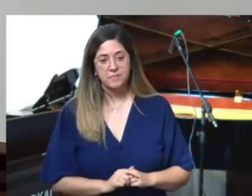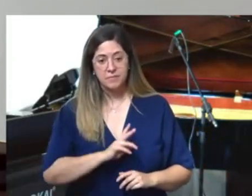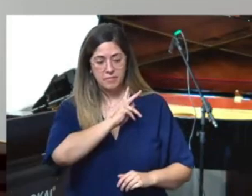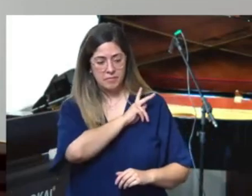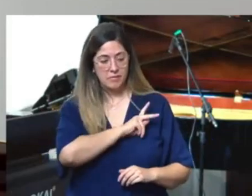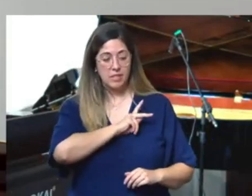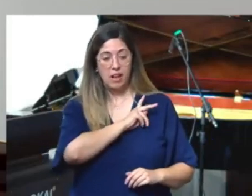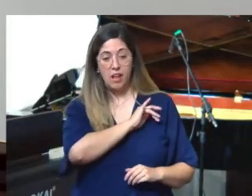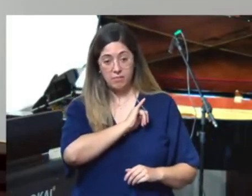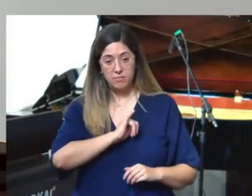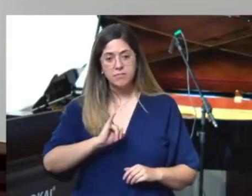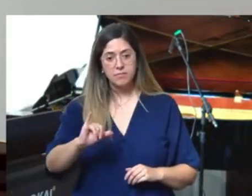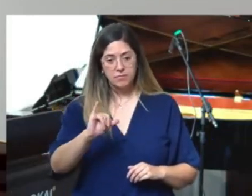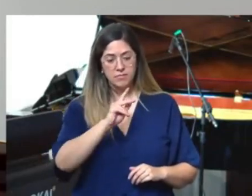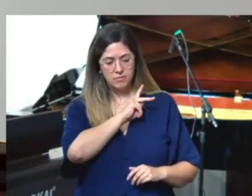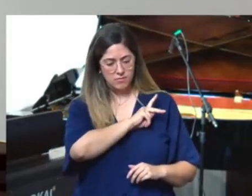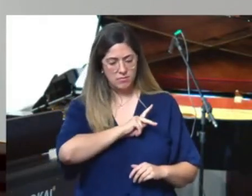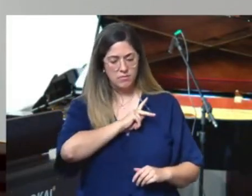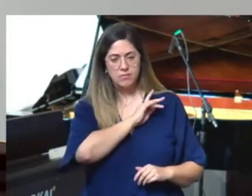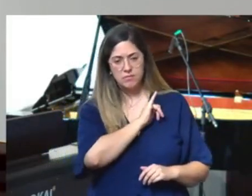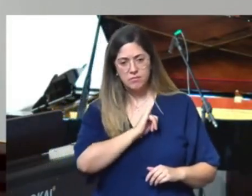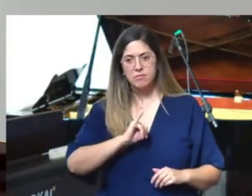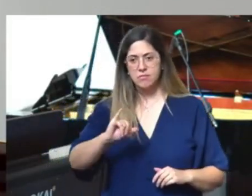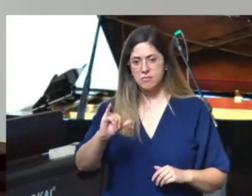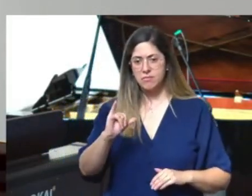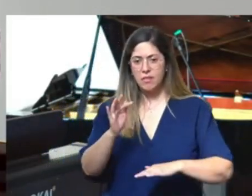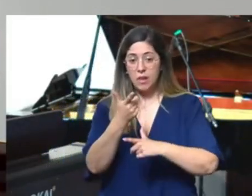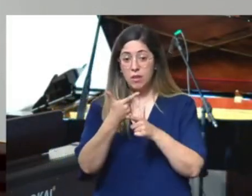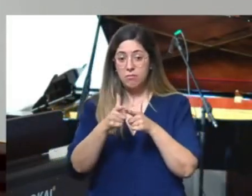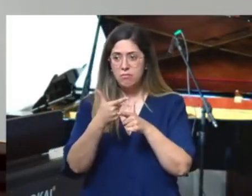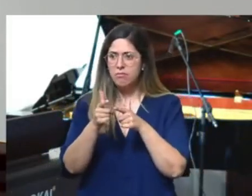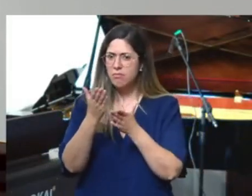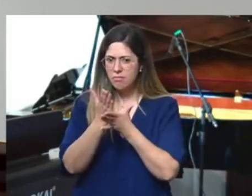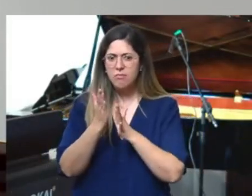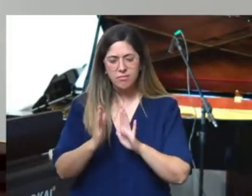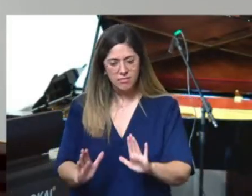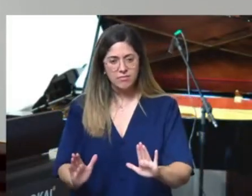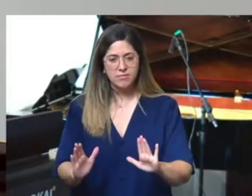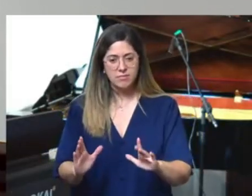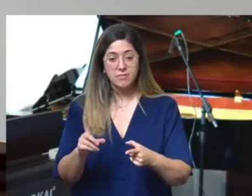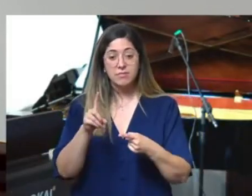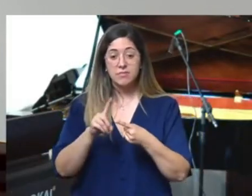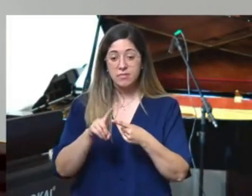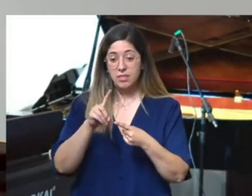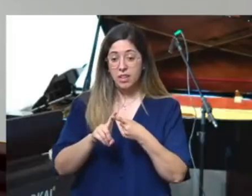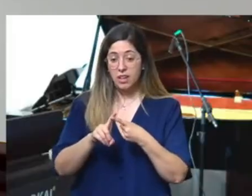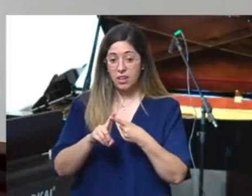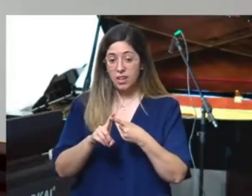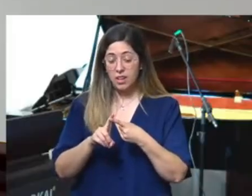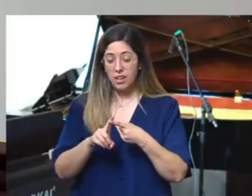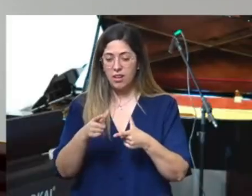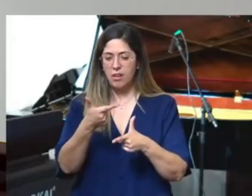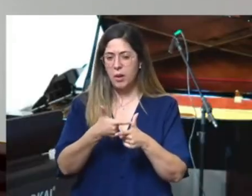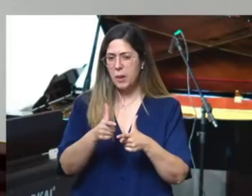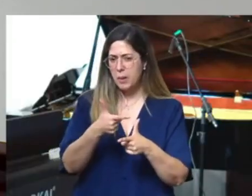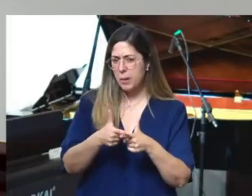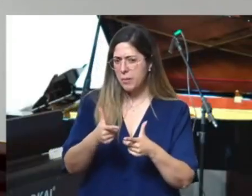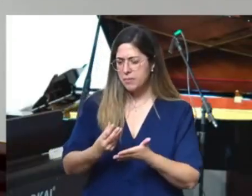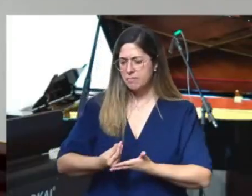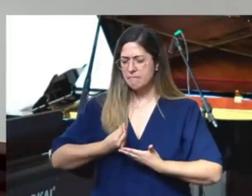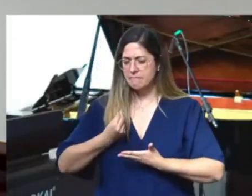Paulo então está escrevendo esta carta para tratar este problema, porque este procedimento de